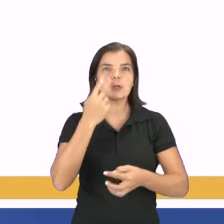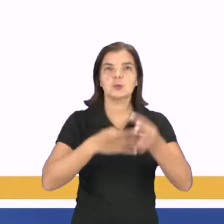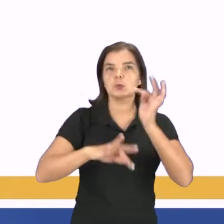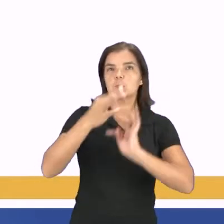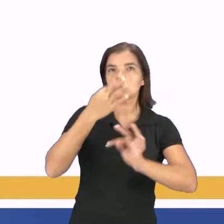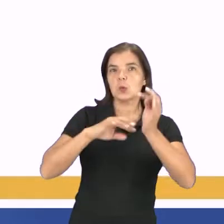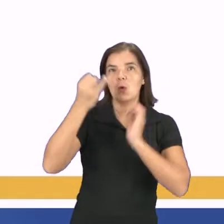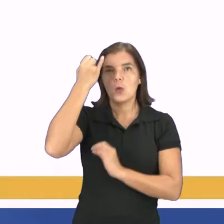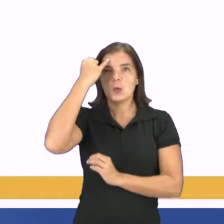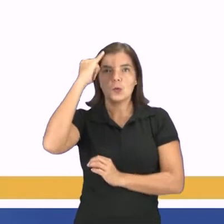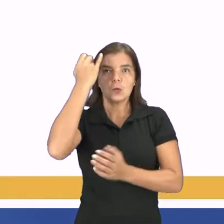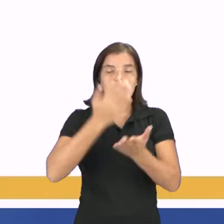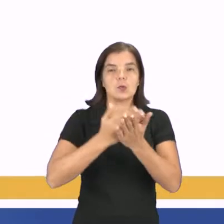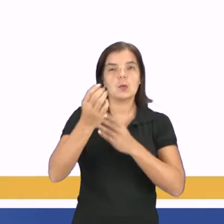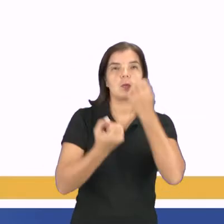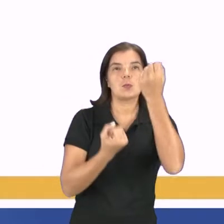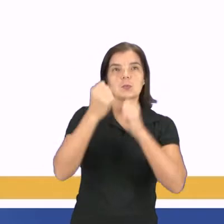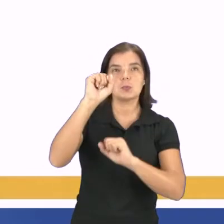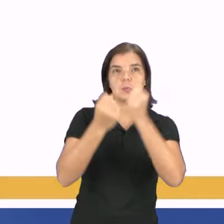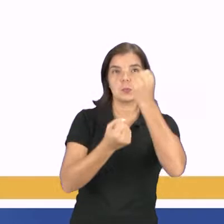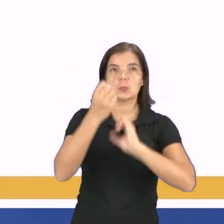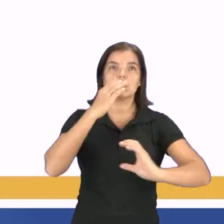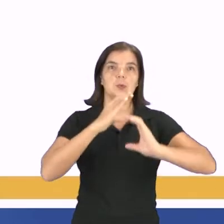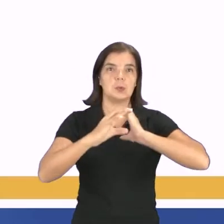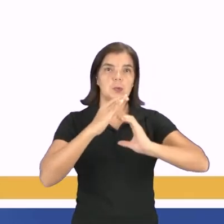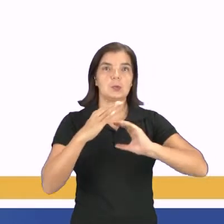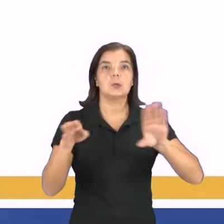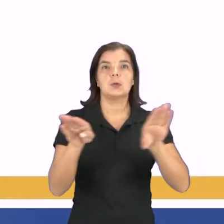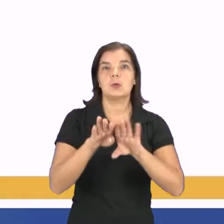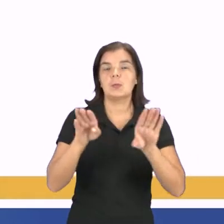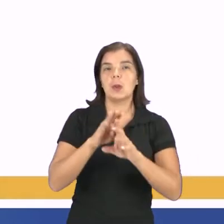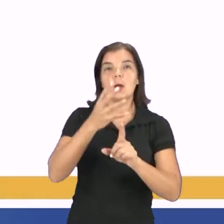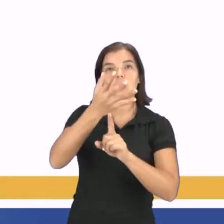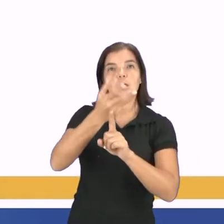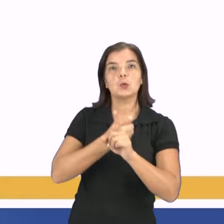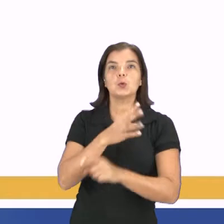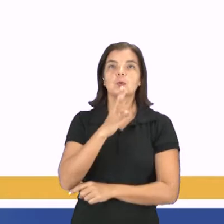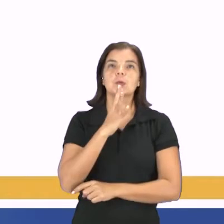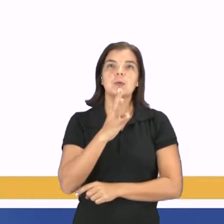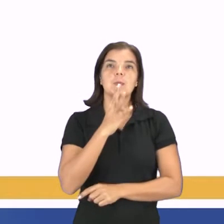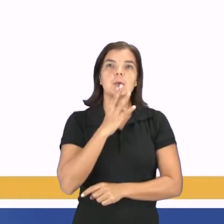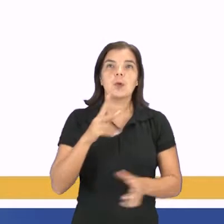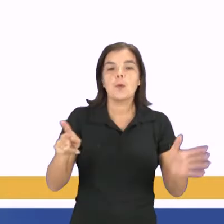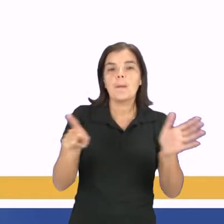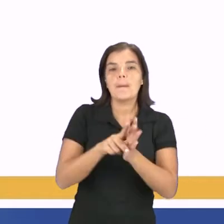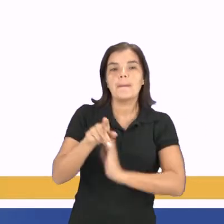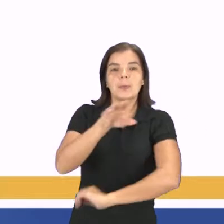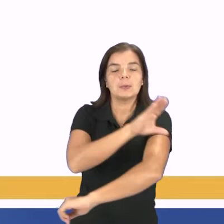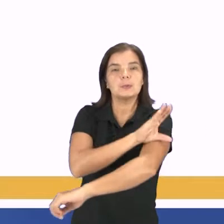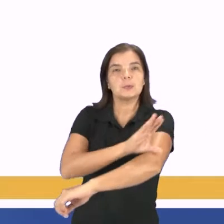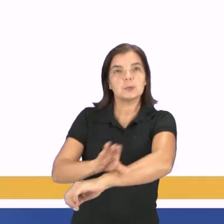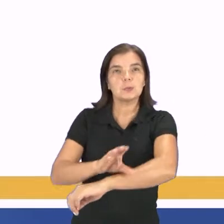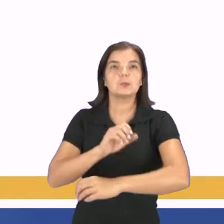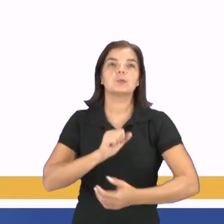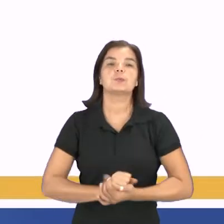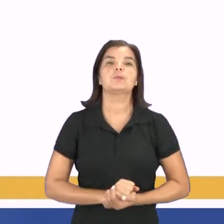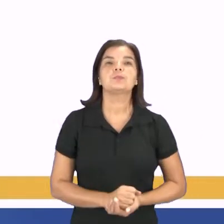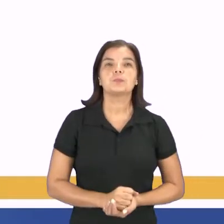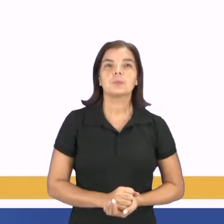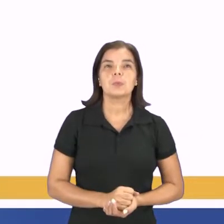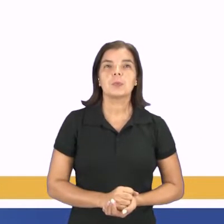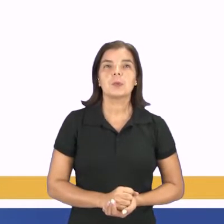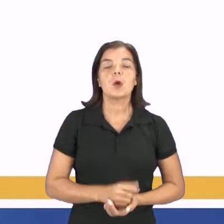com a invenção deu início à industrialização da música, até então uma arte reconhecida exclusivamente como bem